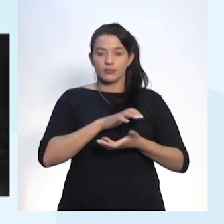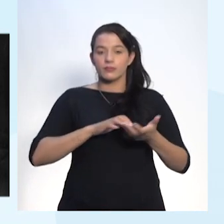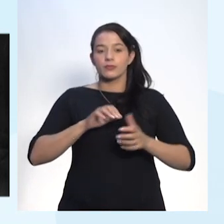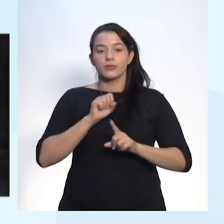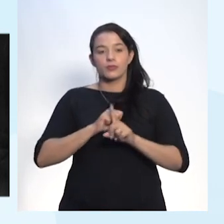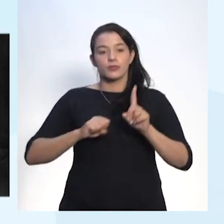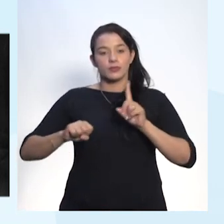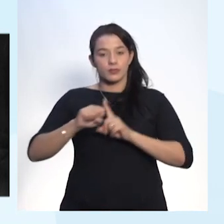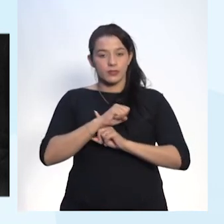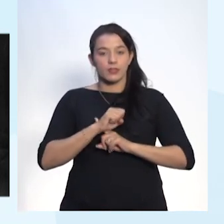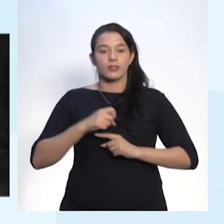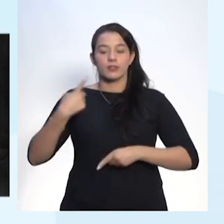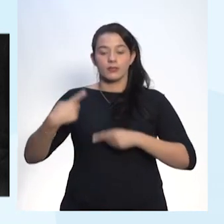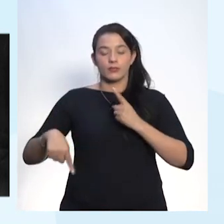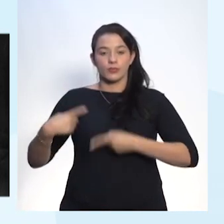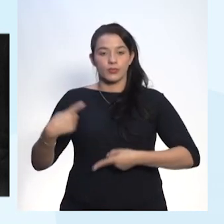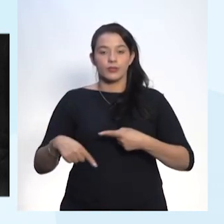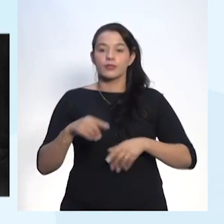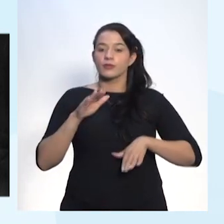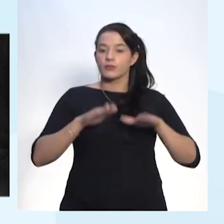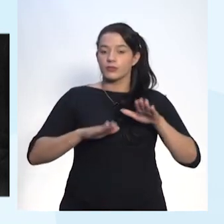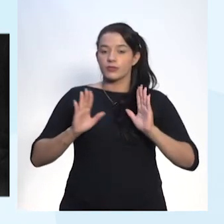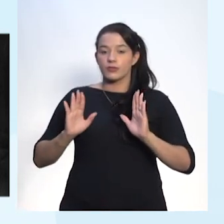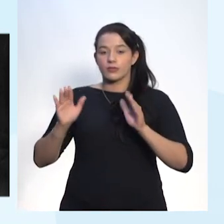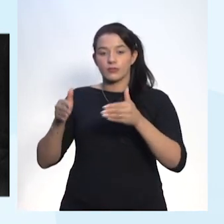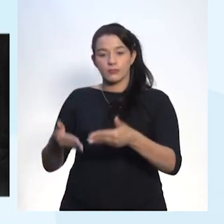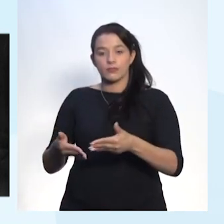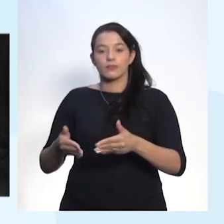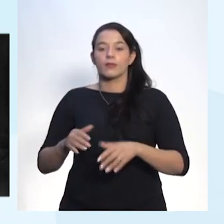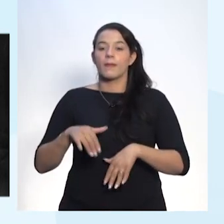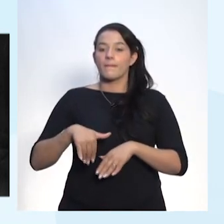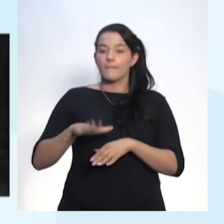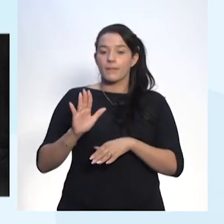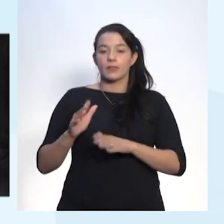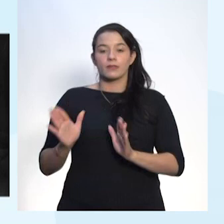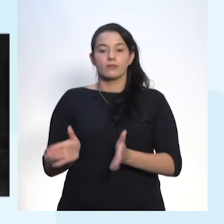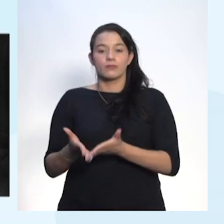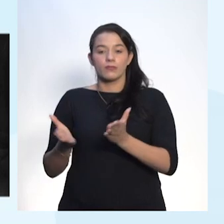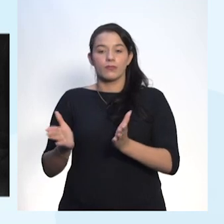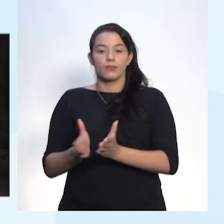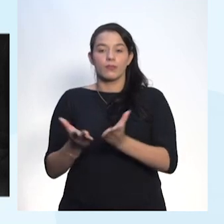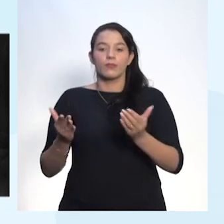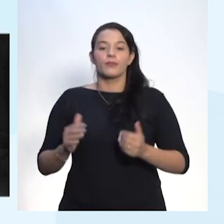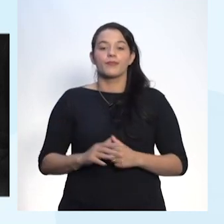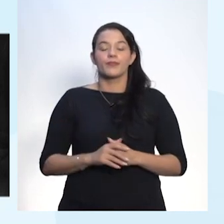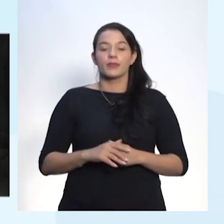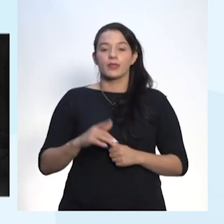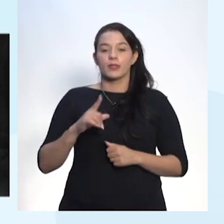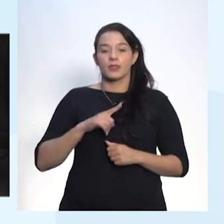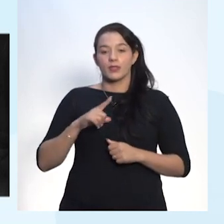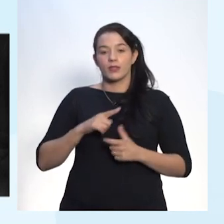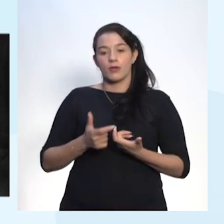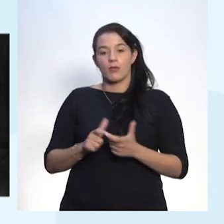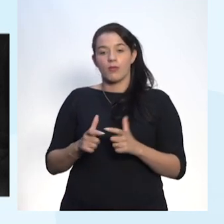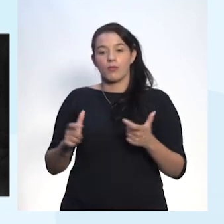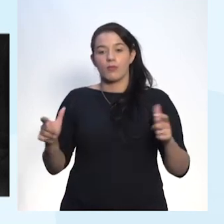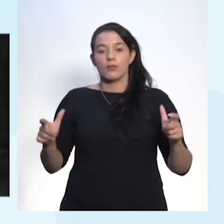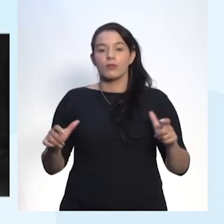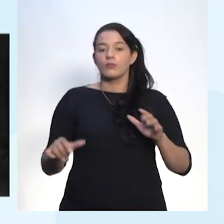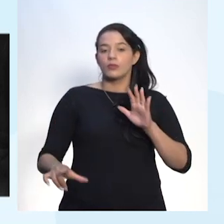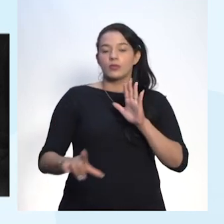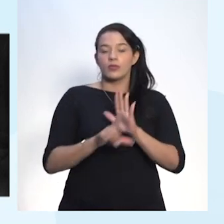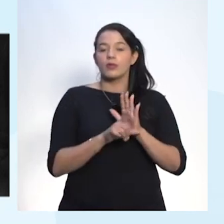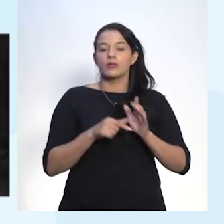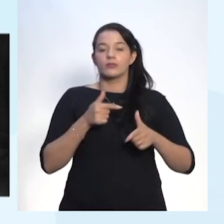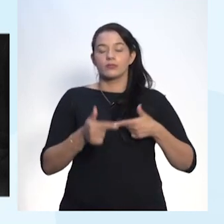que atingiam diretamente as camadas mais pobres, ampliando direitos